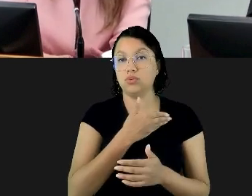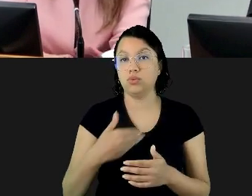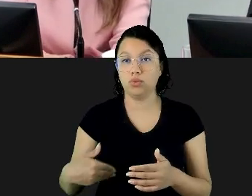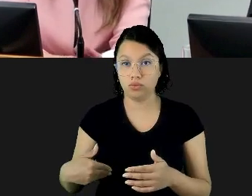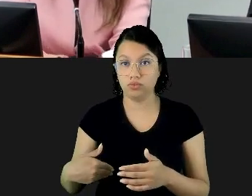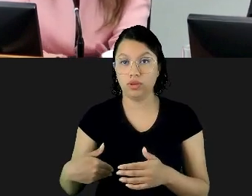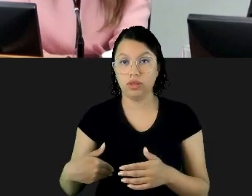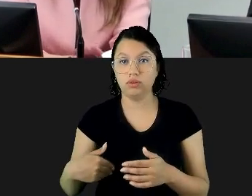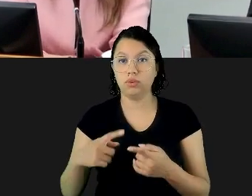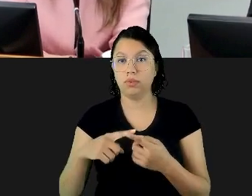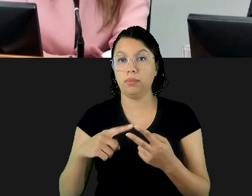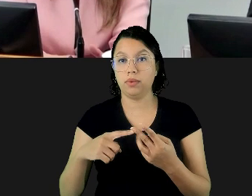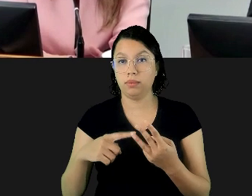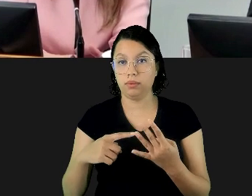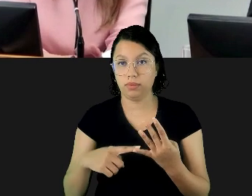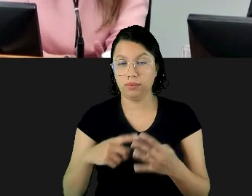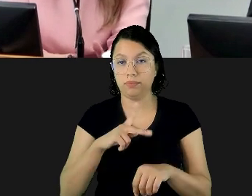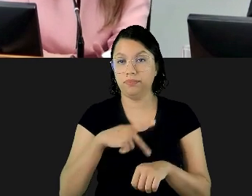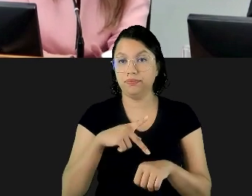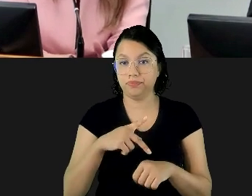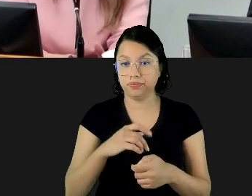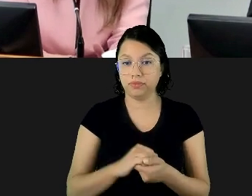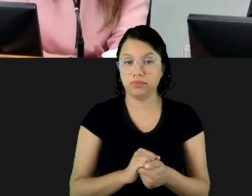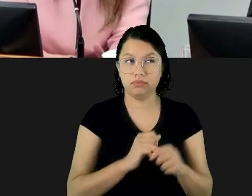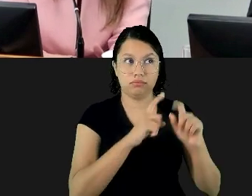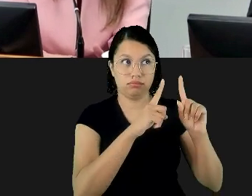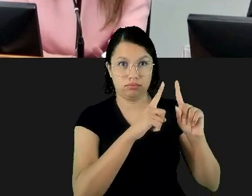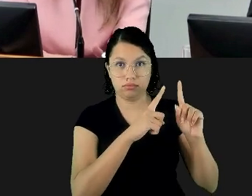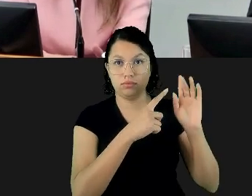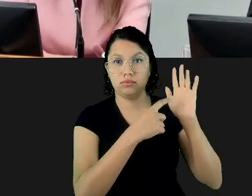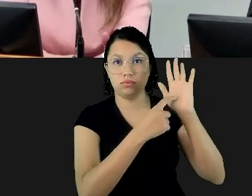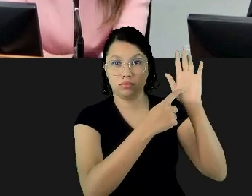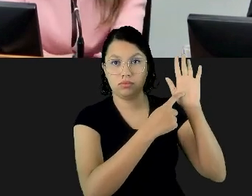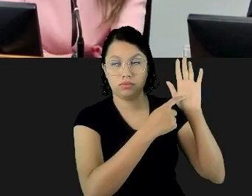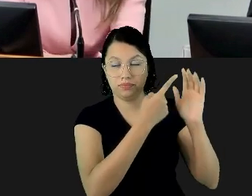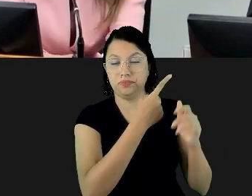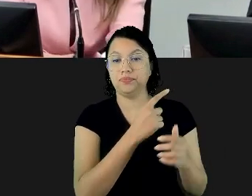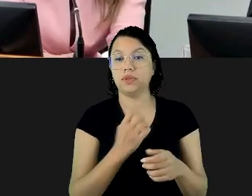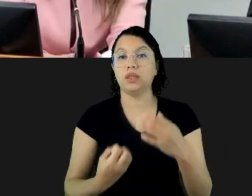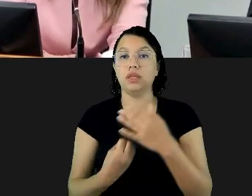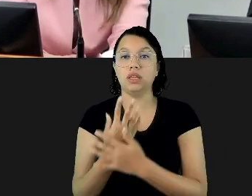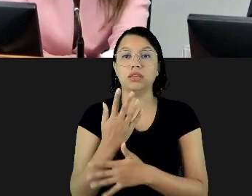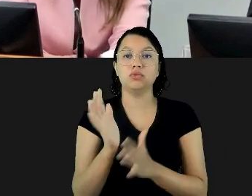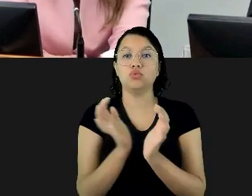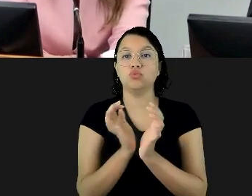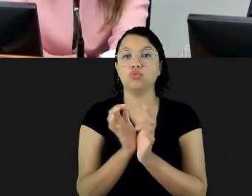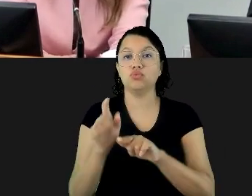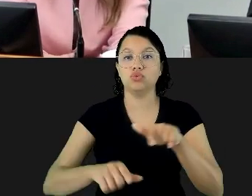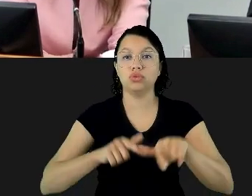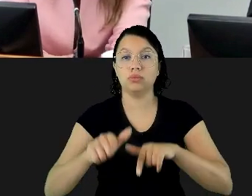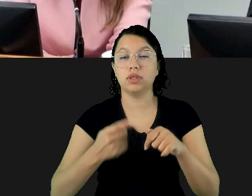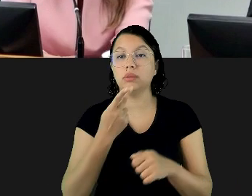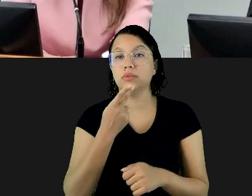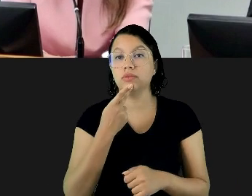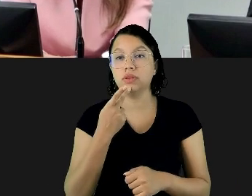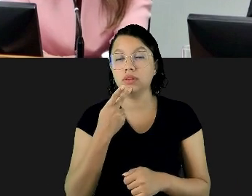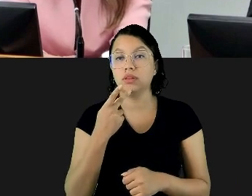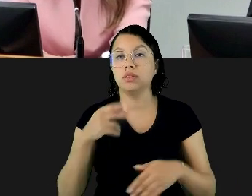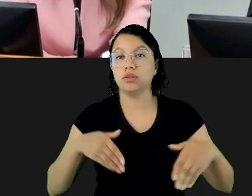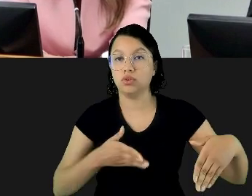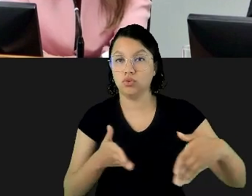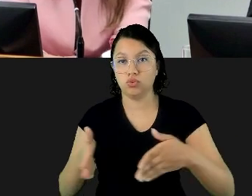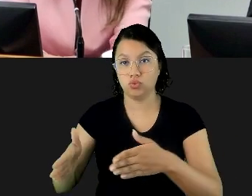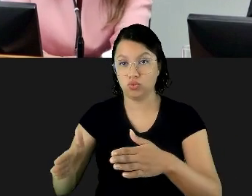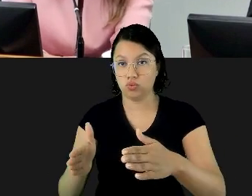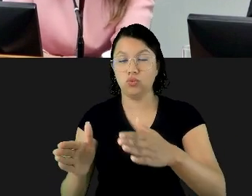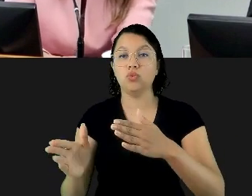Chile, a formação de um grupo de trabalho para tratar aí da rota bioceânica, do corredor da rota